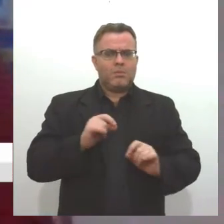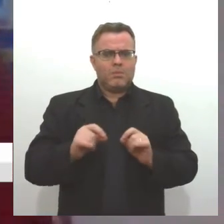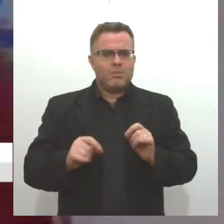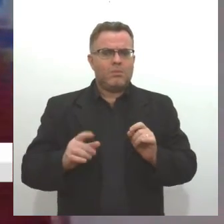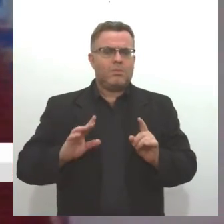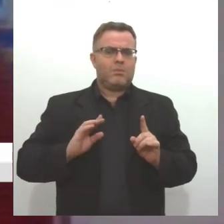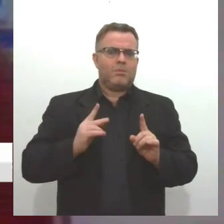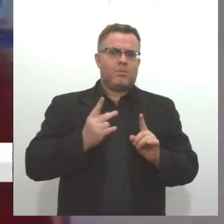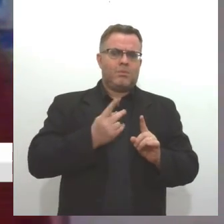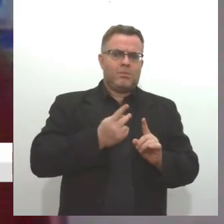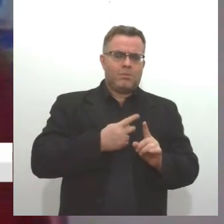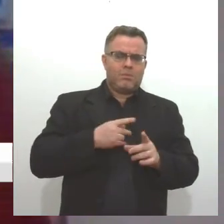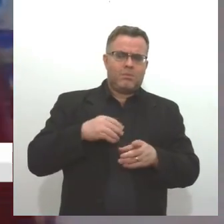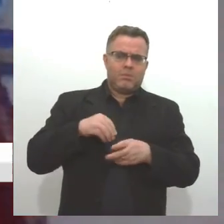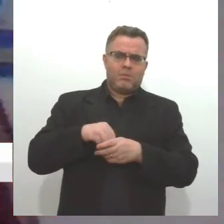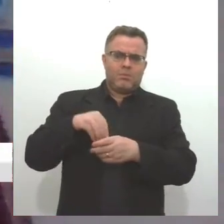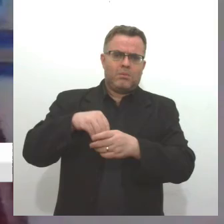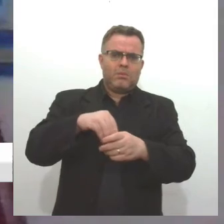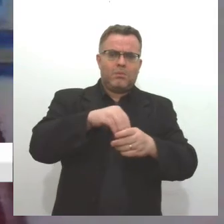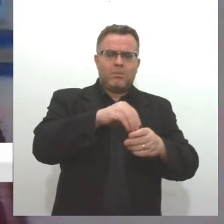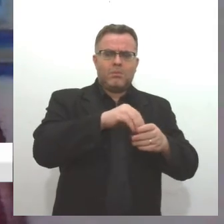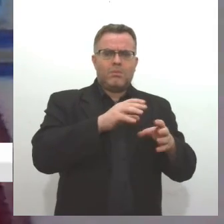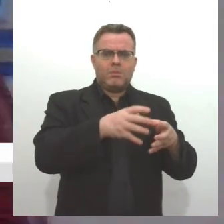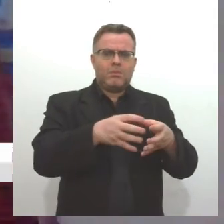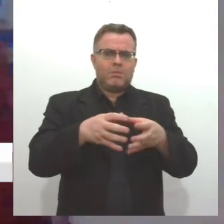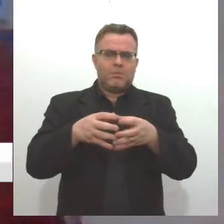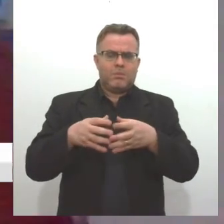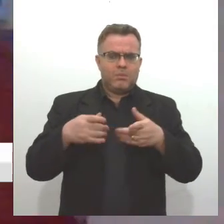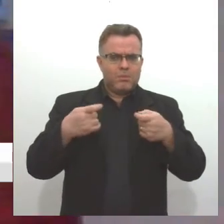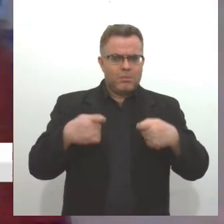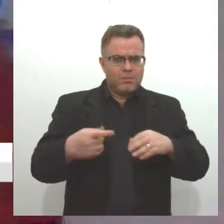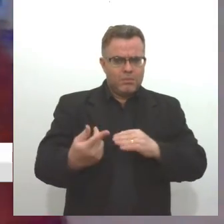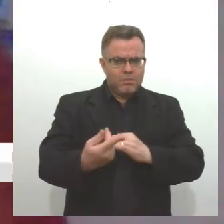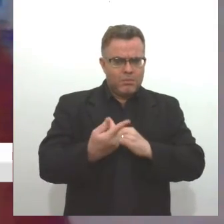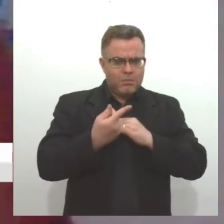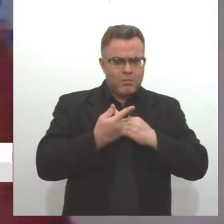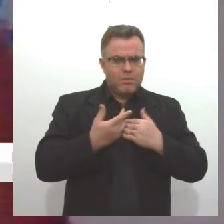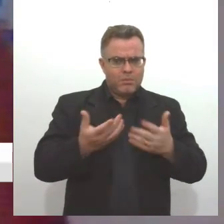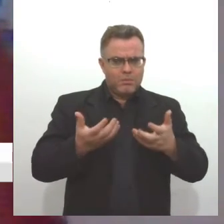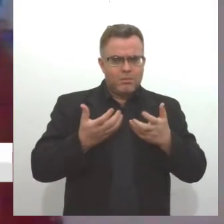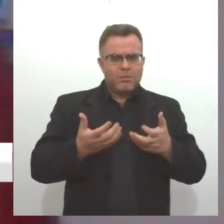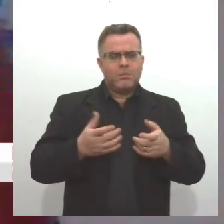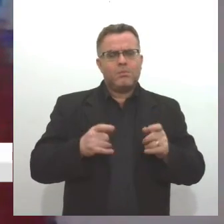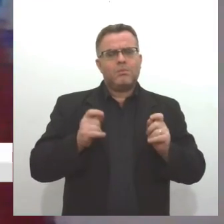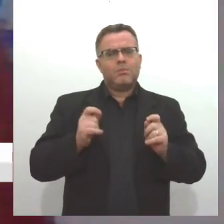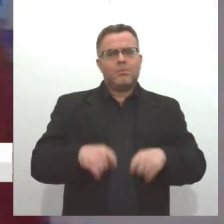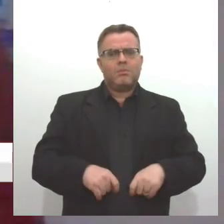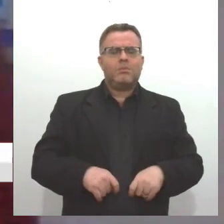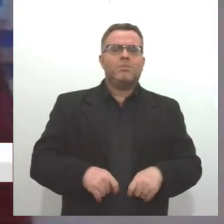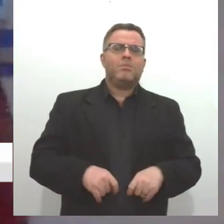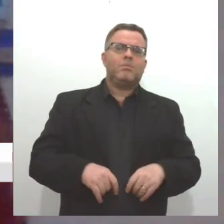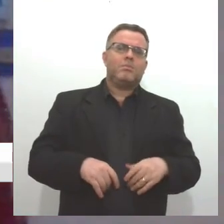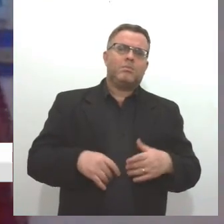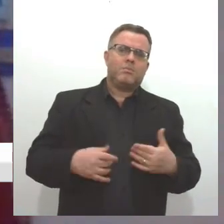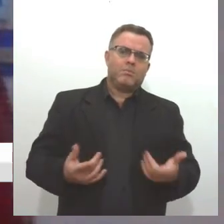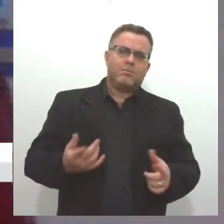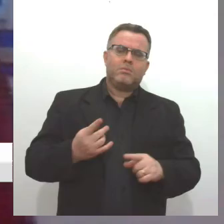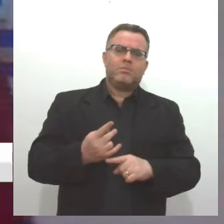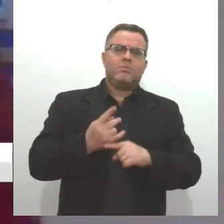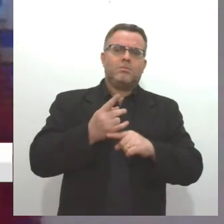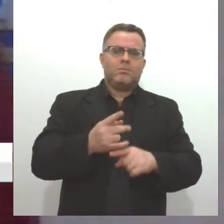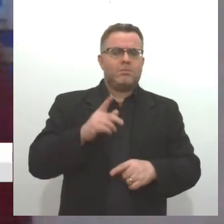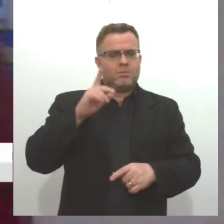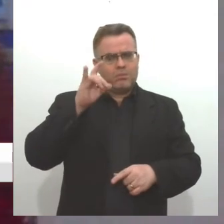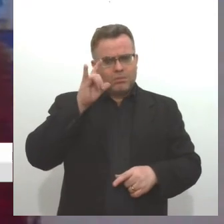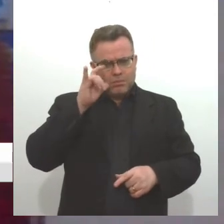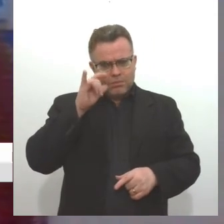outras instituições. Quem precisar do nosso serviço, quiser se aproximar mais da Astra, nos procura no Instagram. A gente